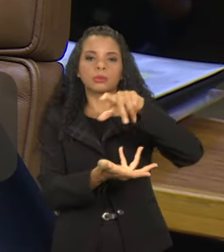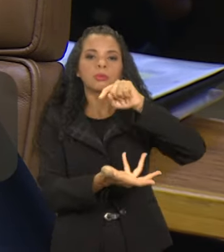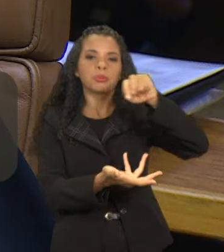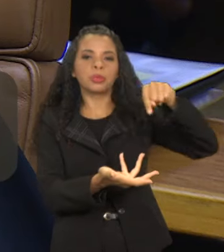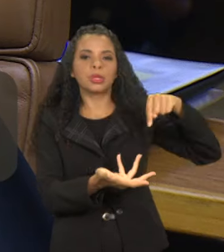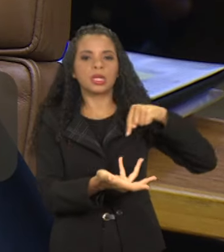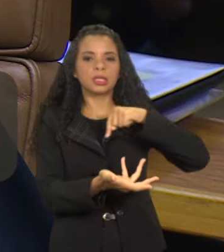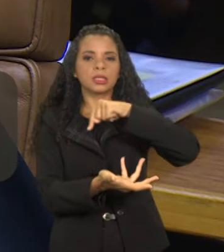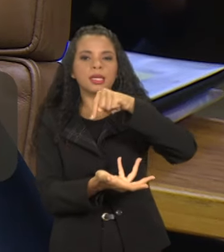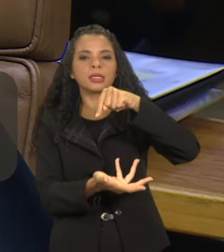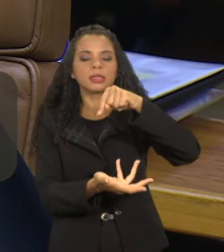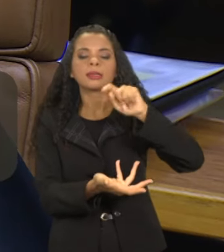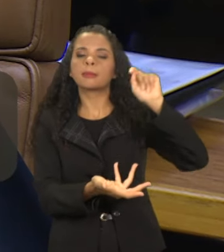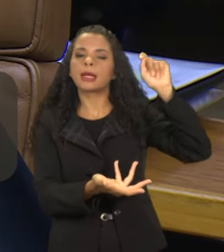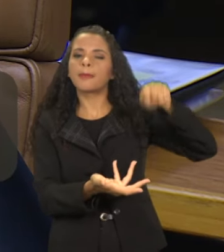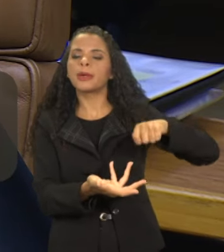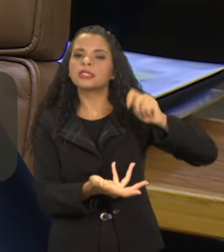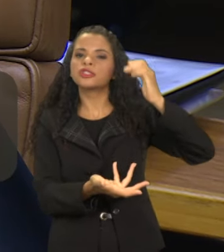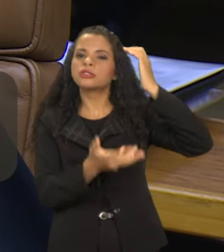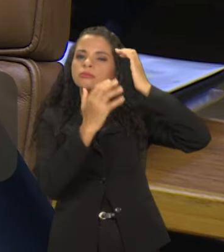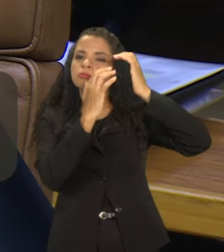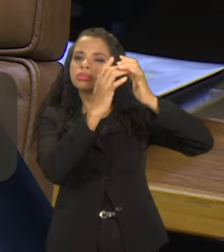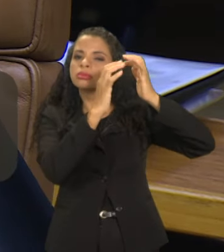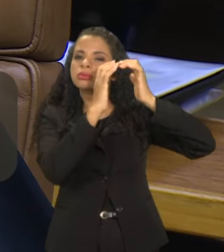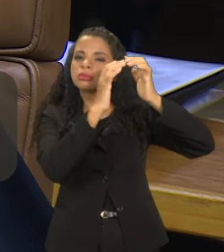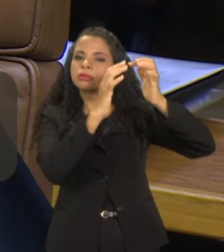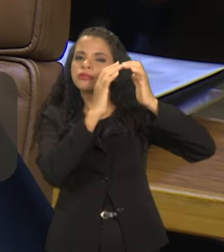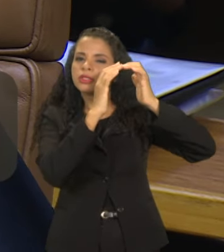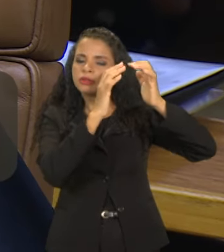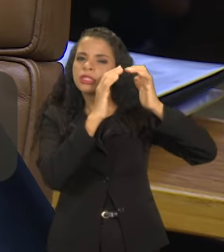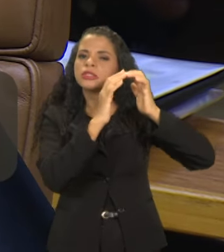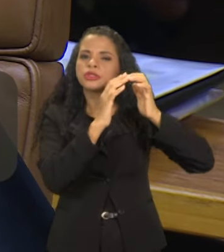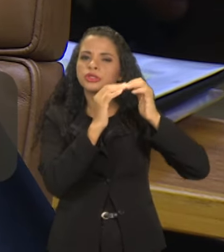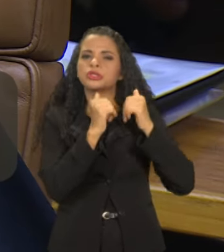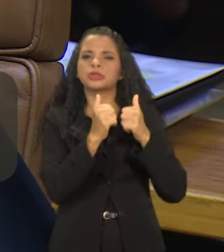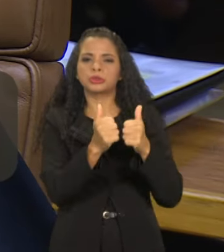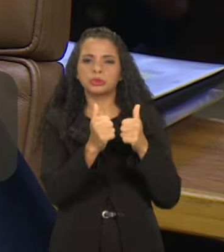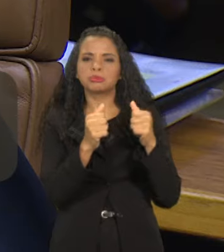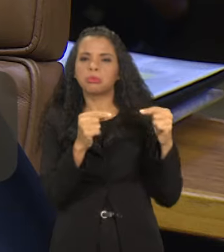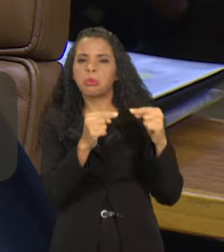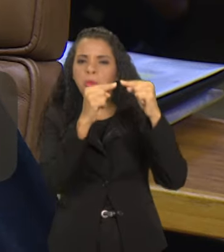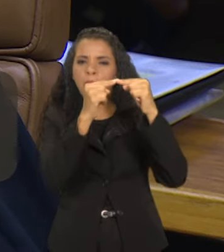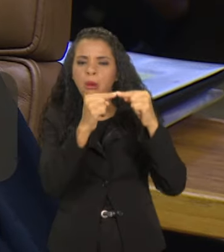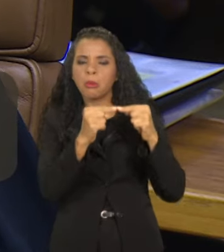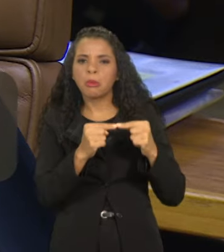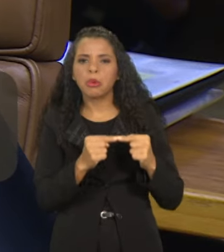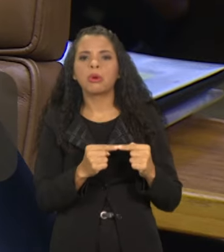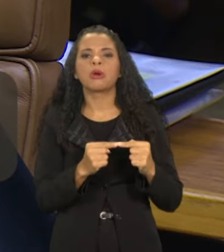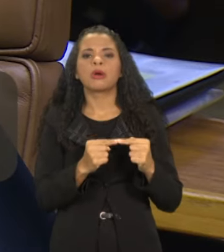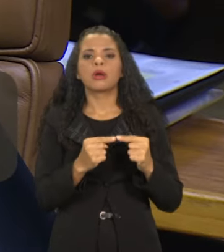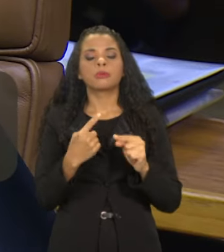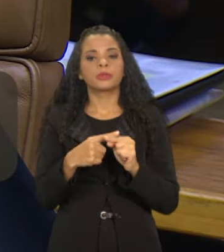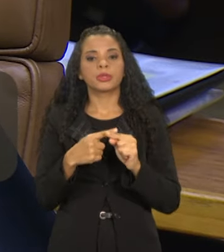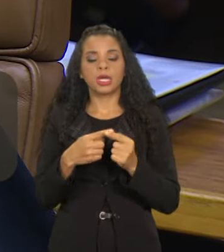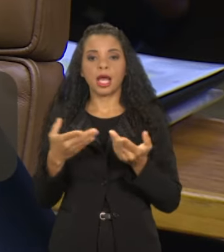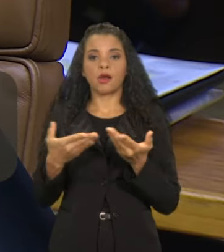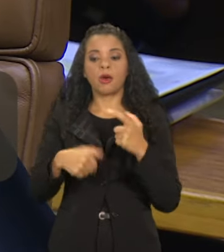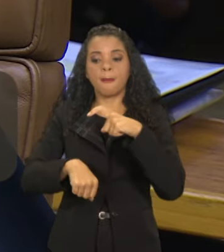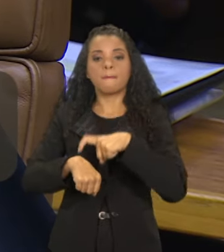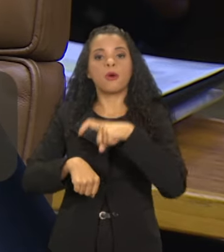de refletir um pouco. E como bem disse o presidente nas relatorias anteriores, que o momento é outro e o mundo